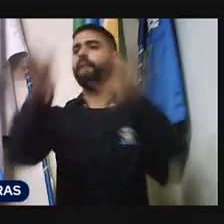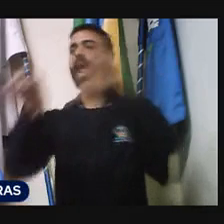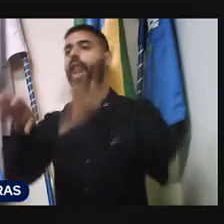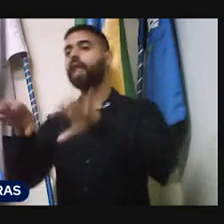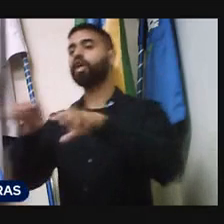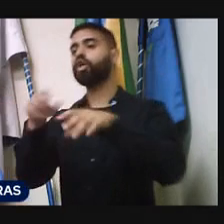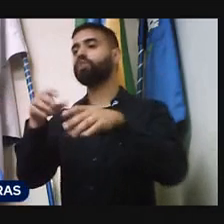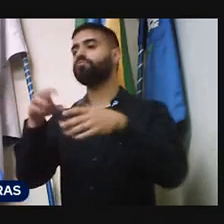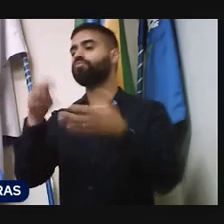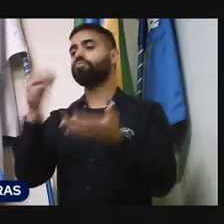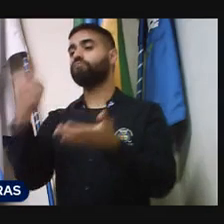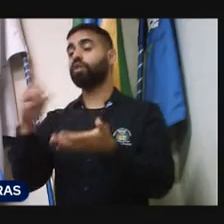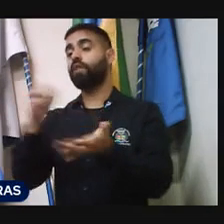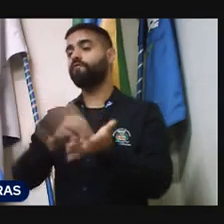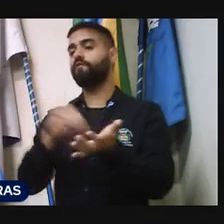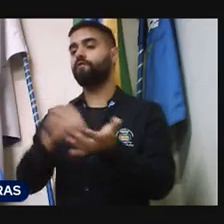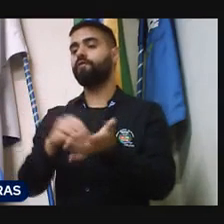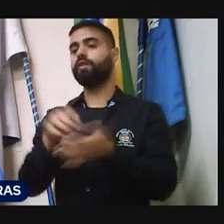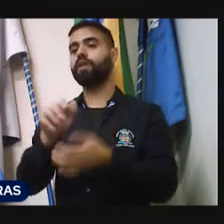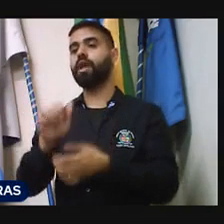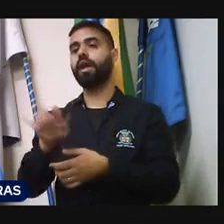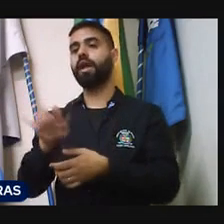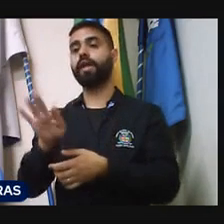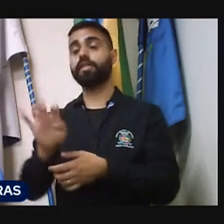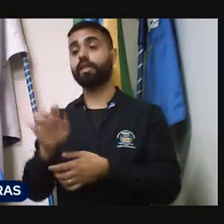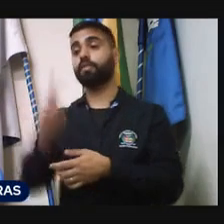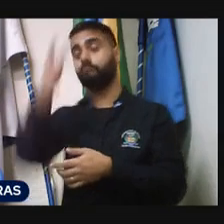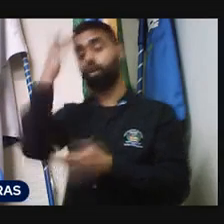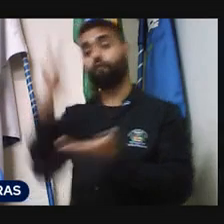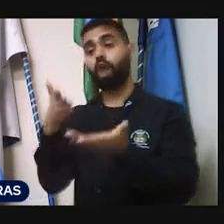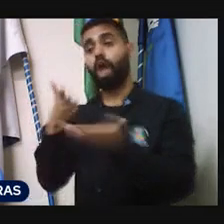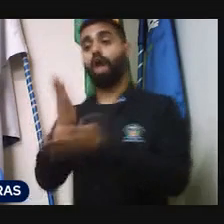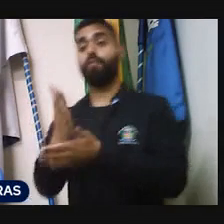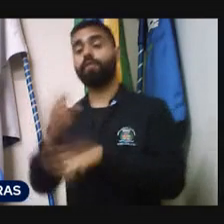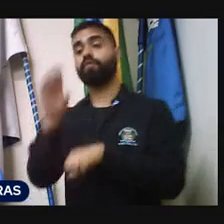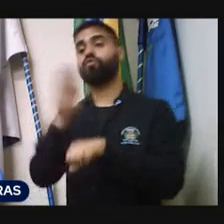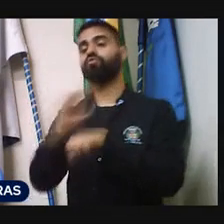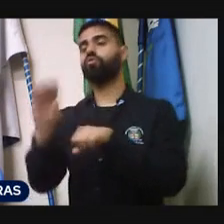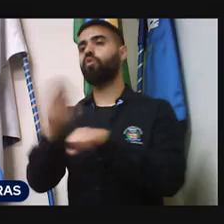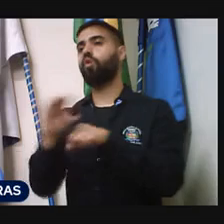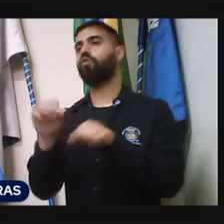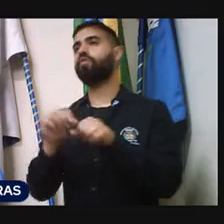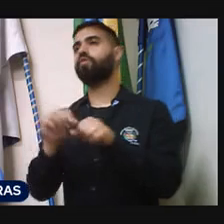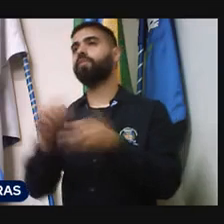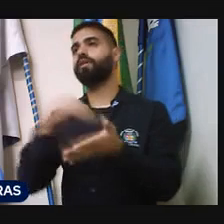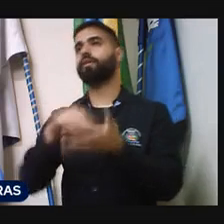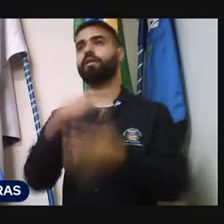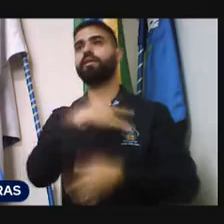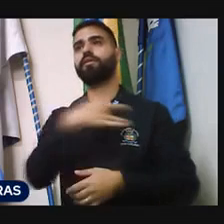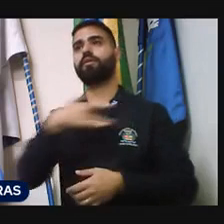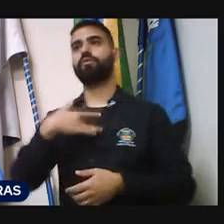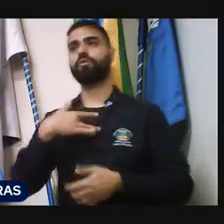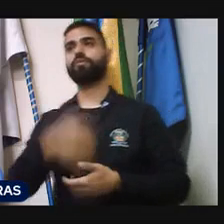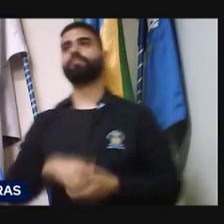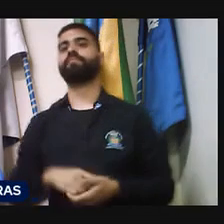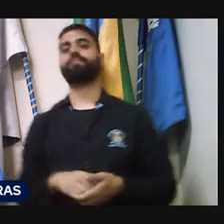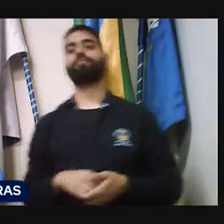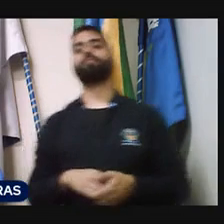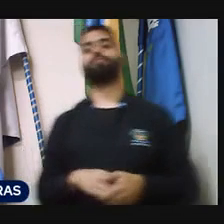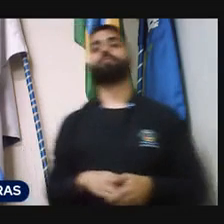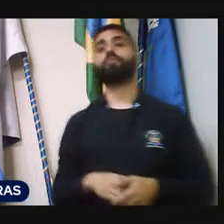Valença com os novos agentes de saúde aprovado no concurso promovido pela Secretaria de Saúde Então